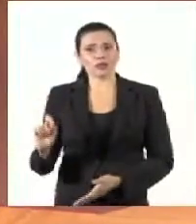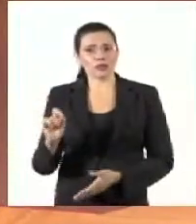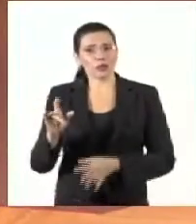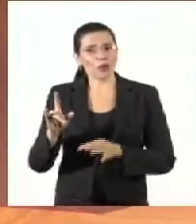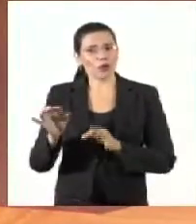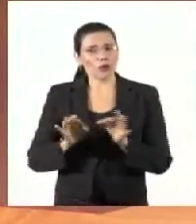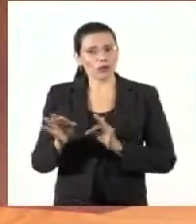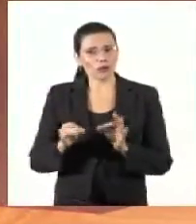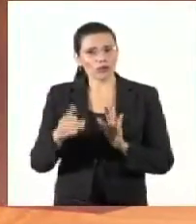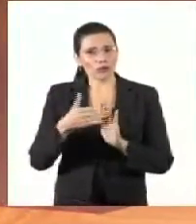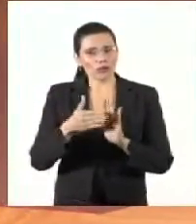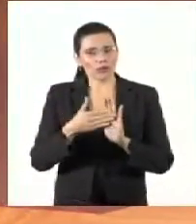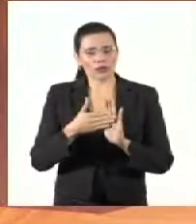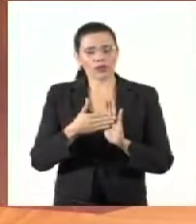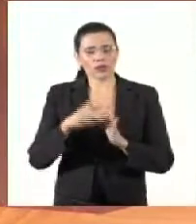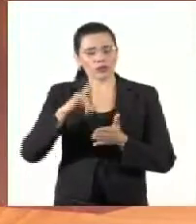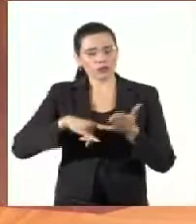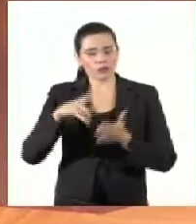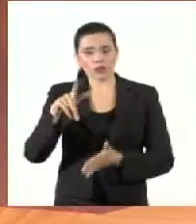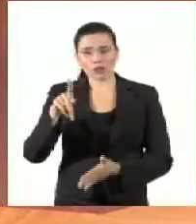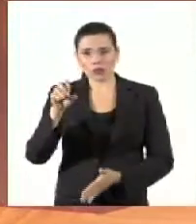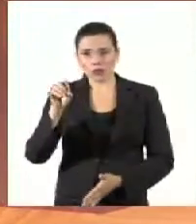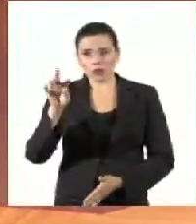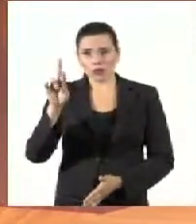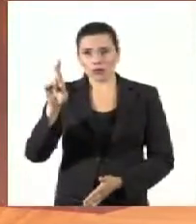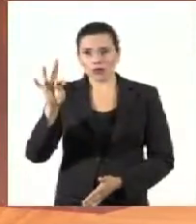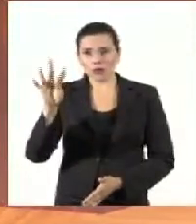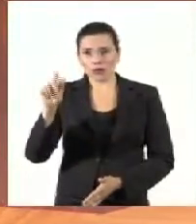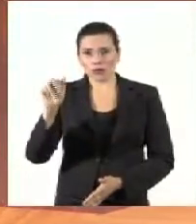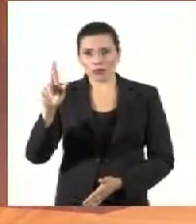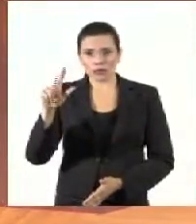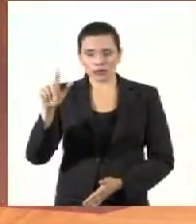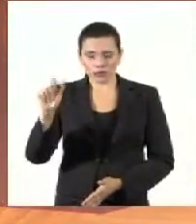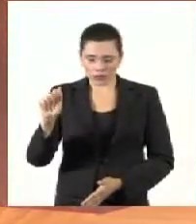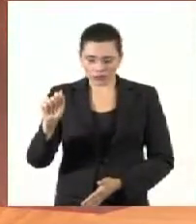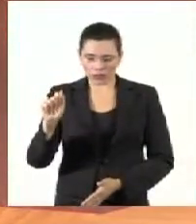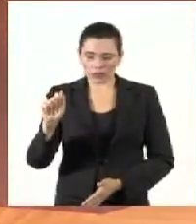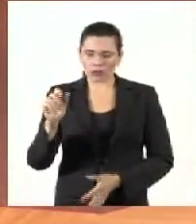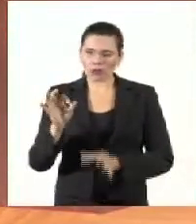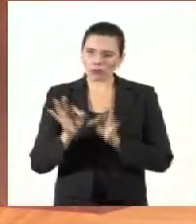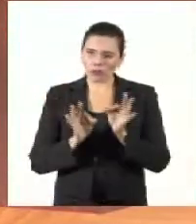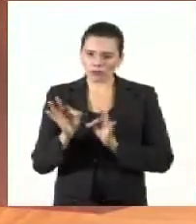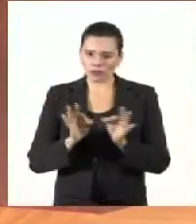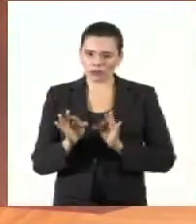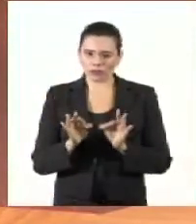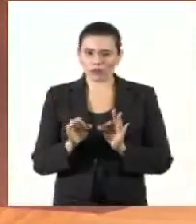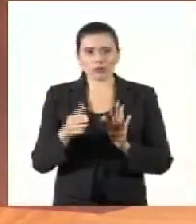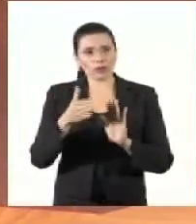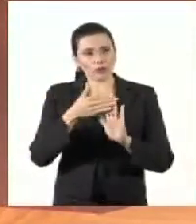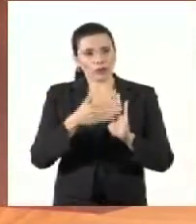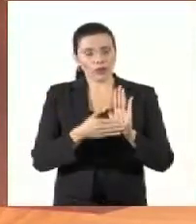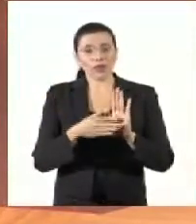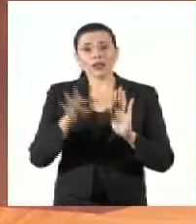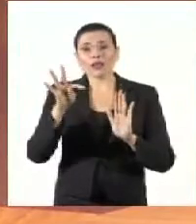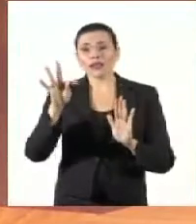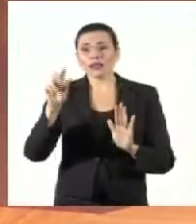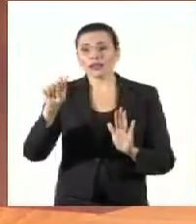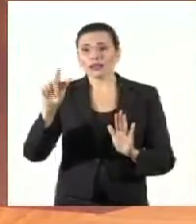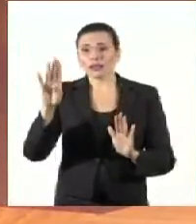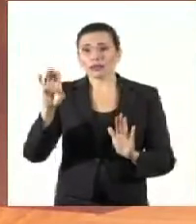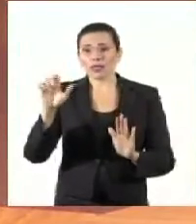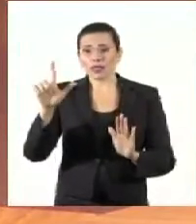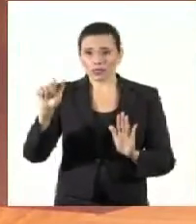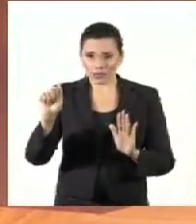só fez a alteração da portaria e definiu nessa portaria, deputada Nina, na nova tabela, municípios contemplados